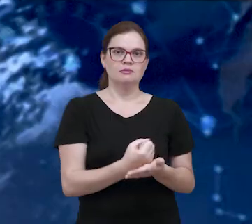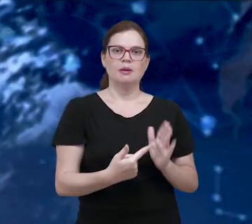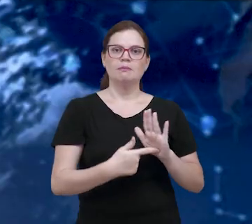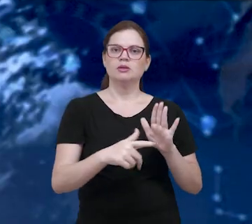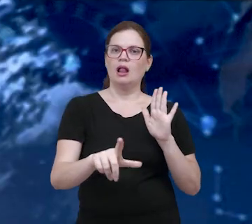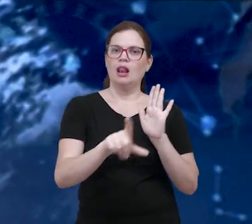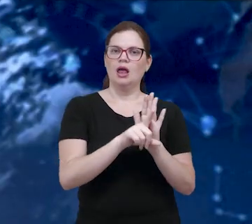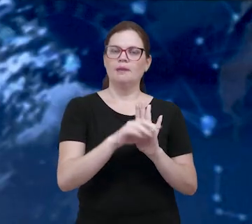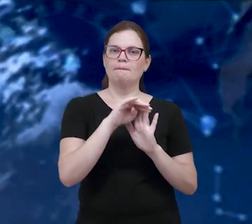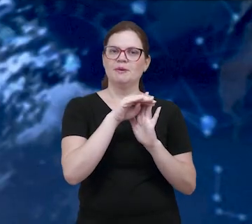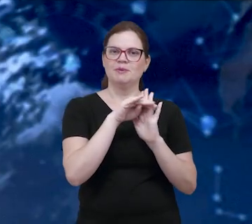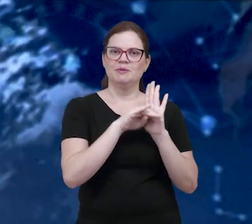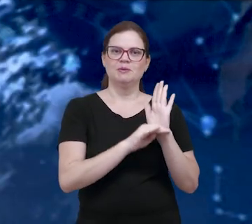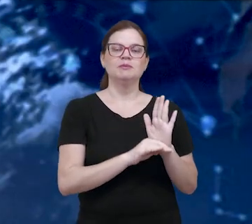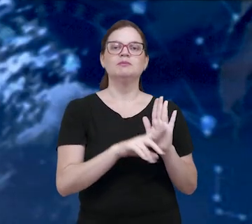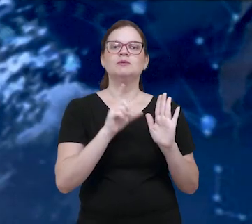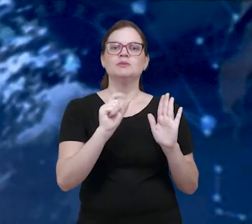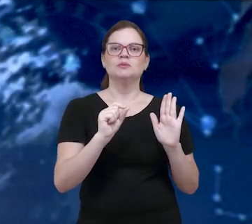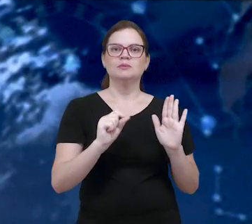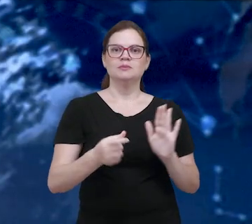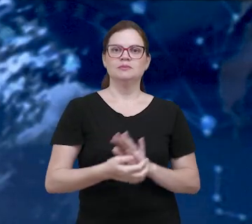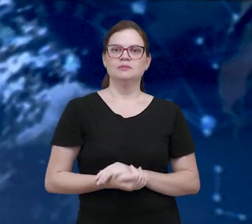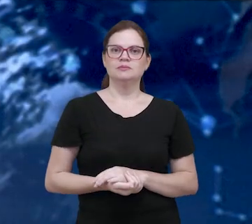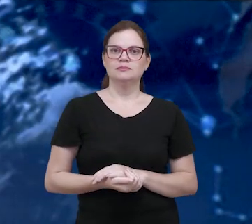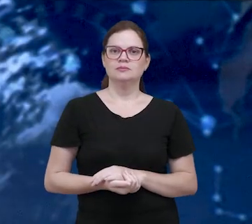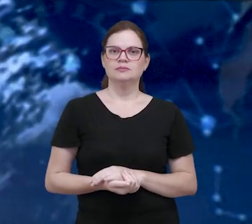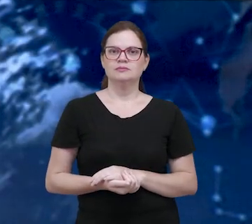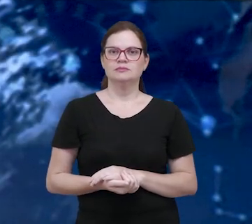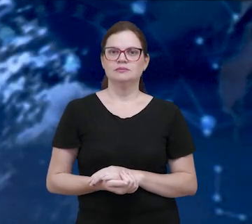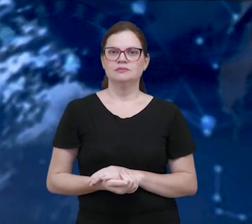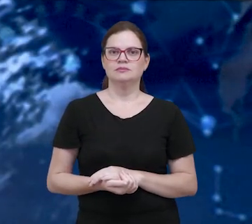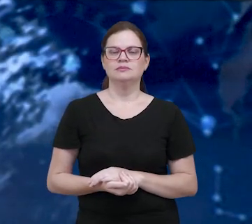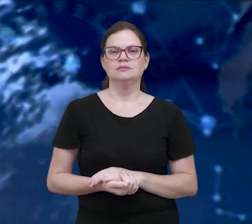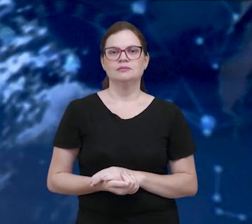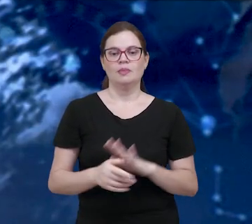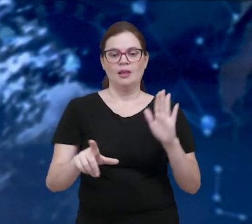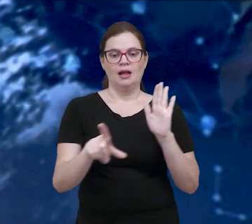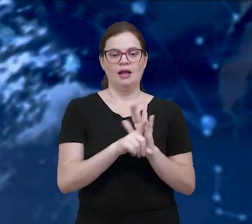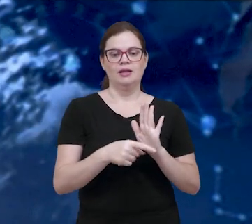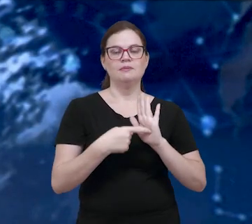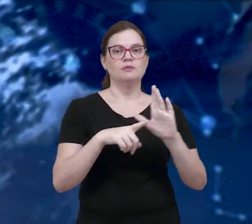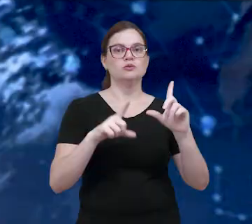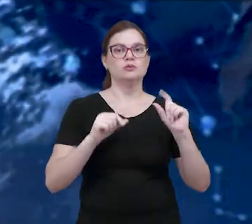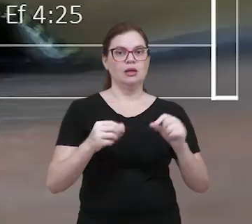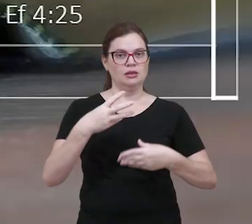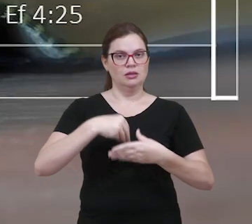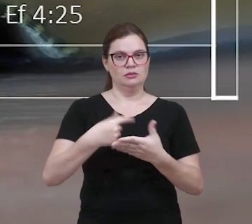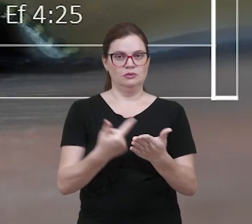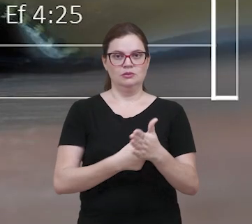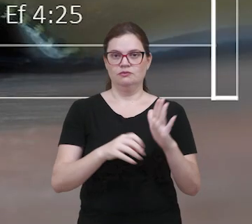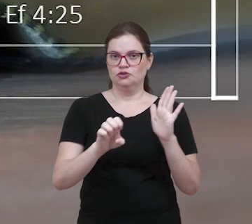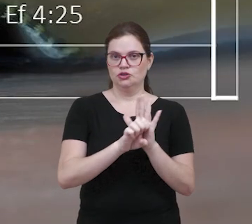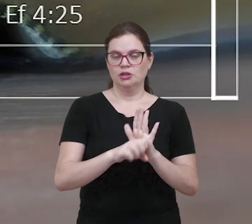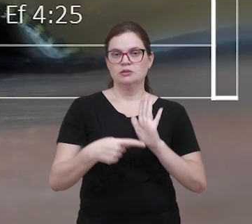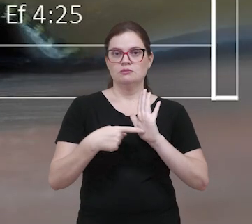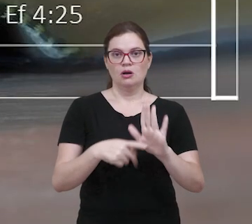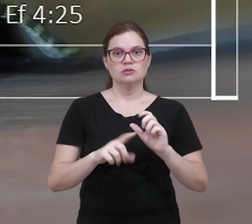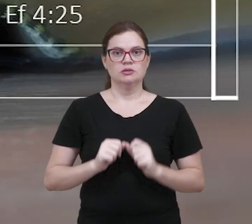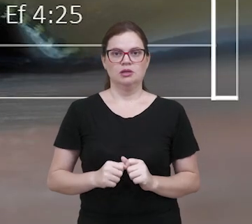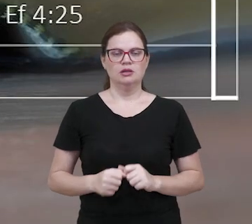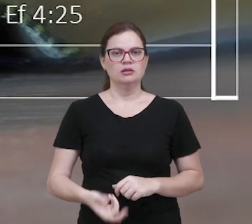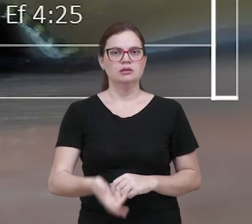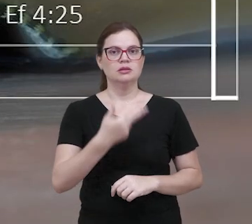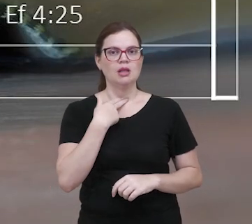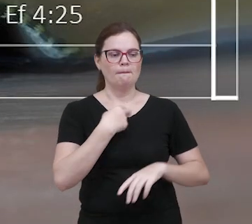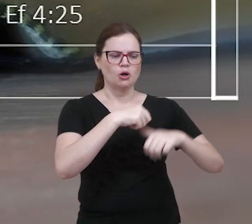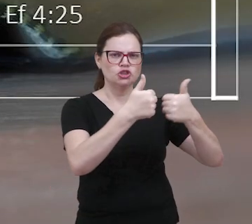leis estabeleciam o seguinte, ó. Aqui a lei em Êxodo falava o seguinte, ó: não terá outros deuses diante de mim. Era a